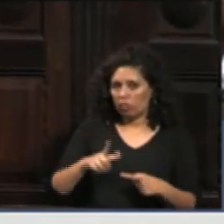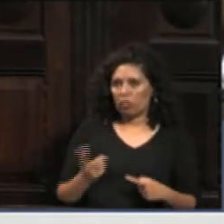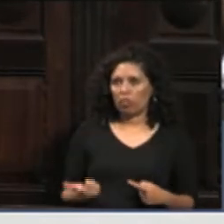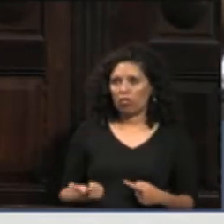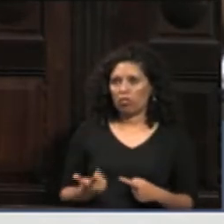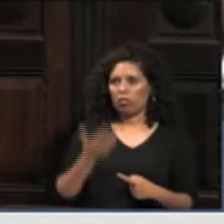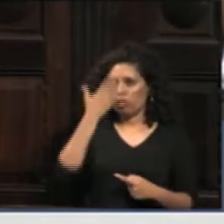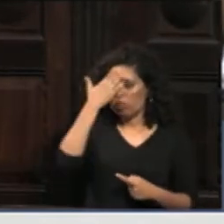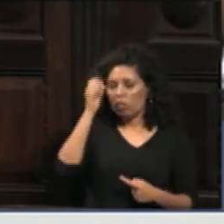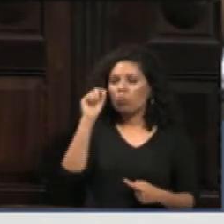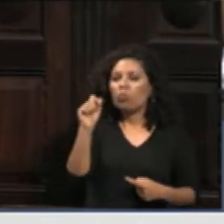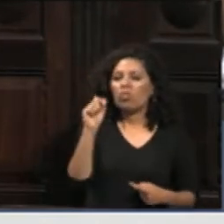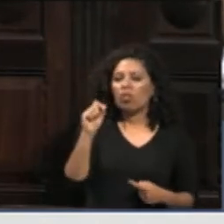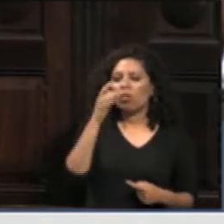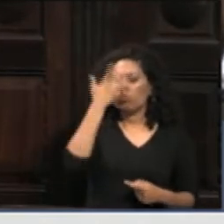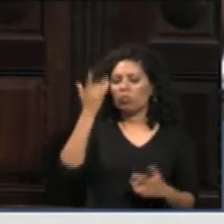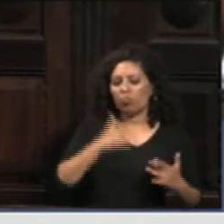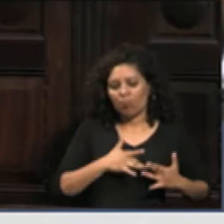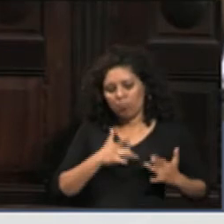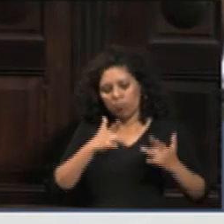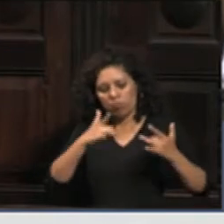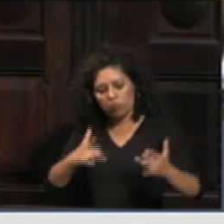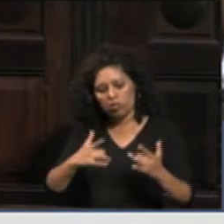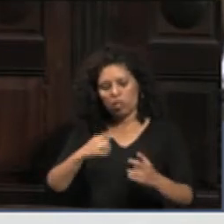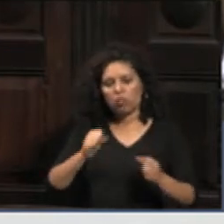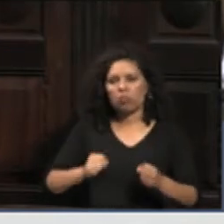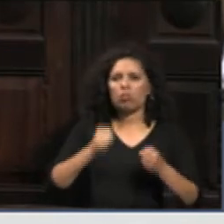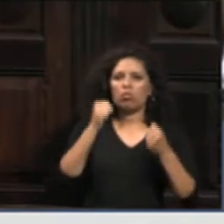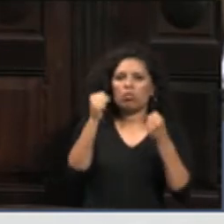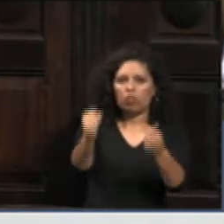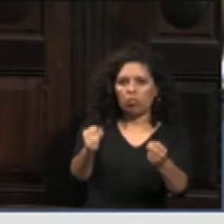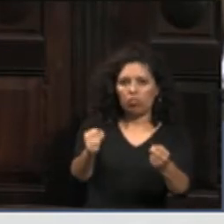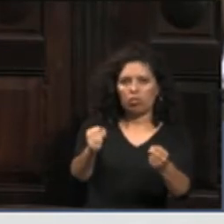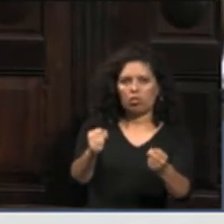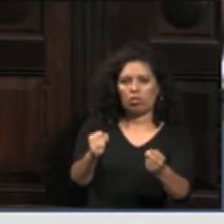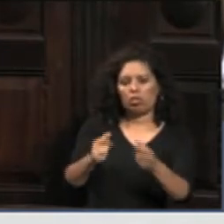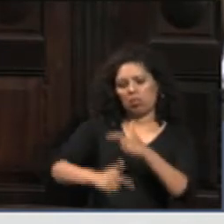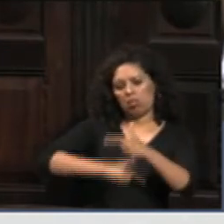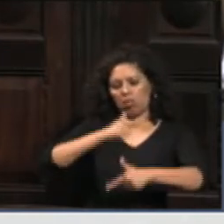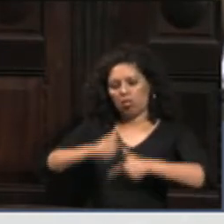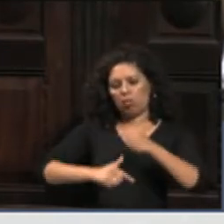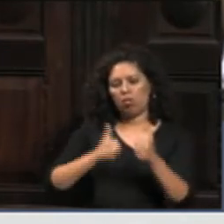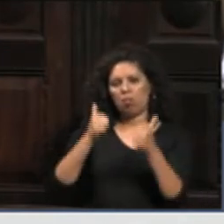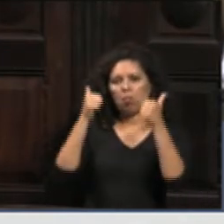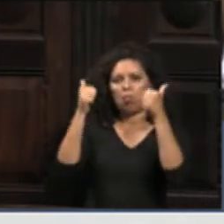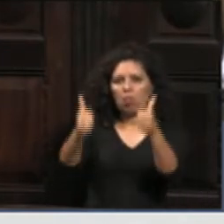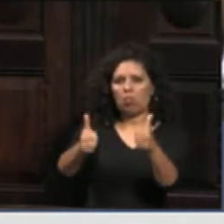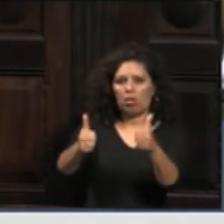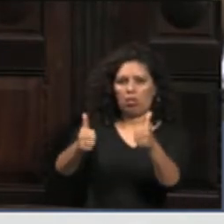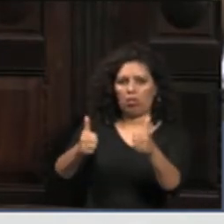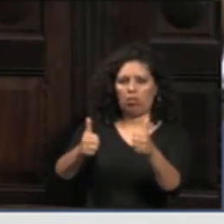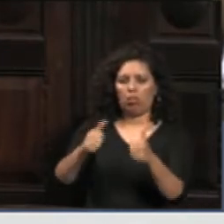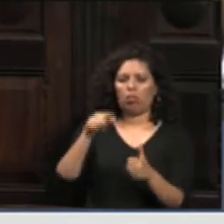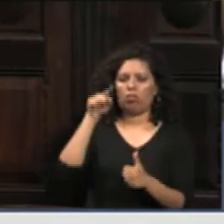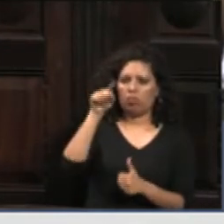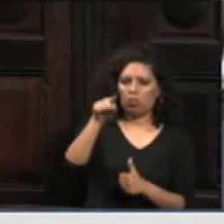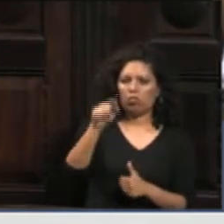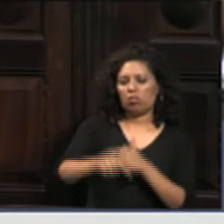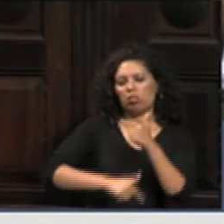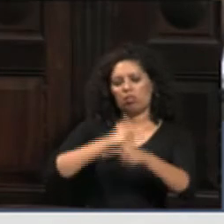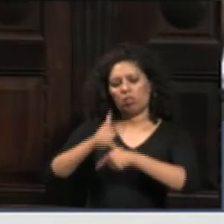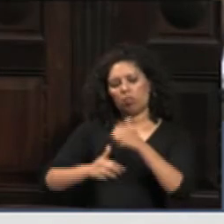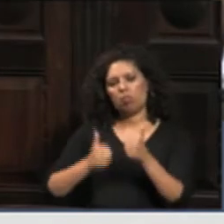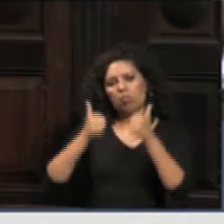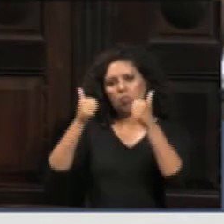se dedicar, lutar, exercer o mandato com a dignidade como Vossa Excelência